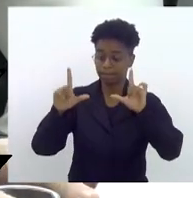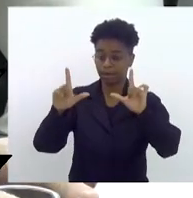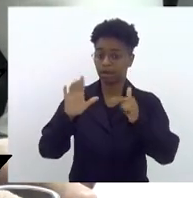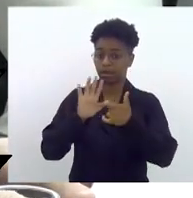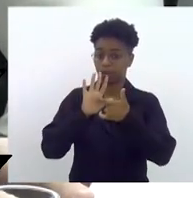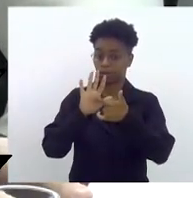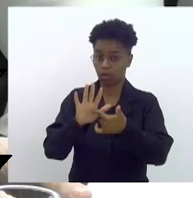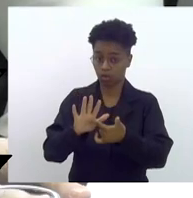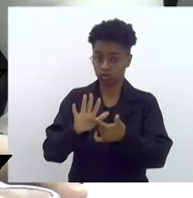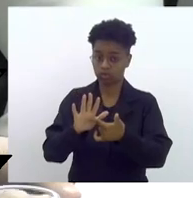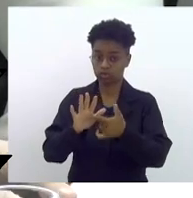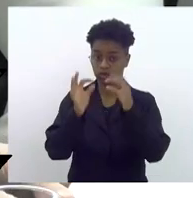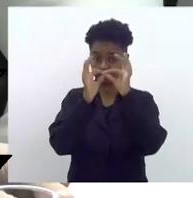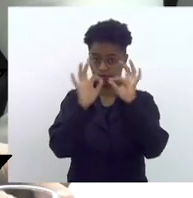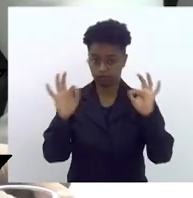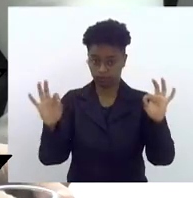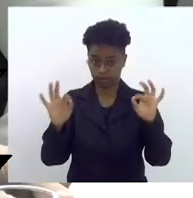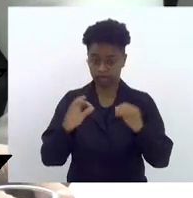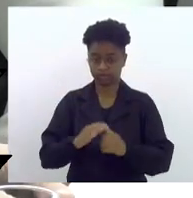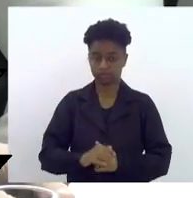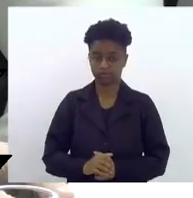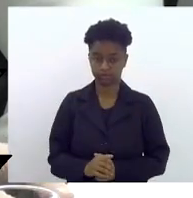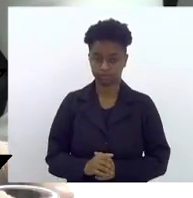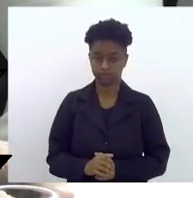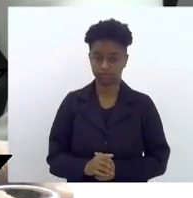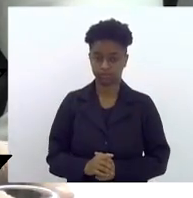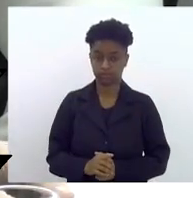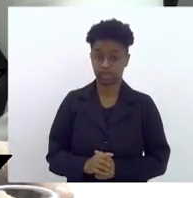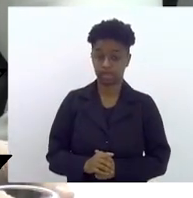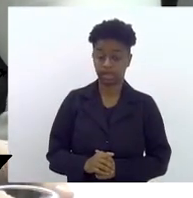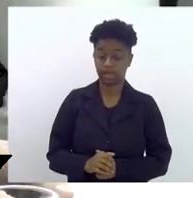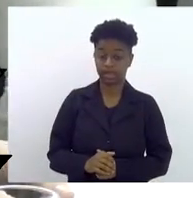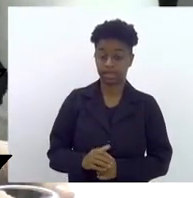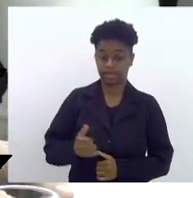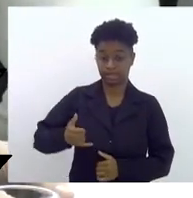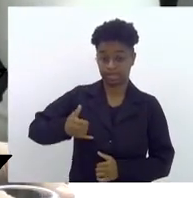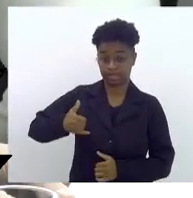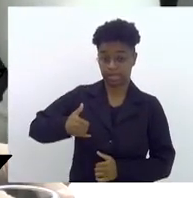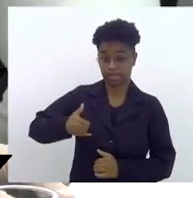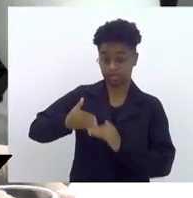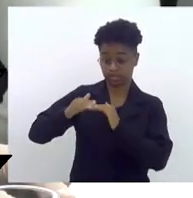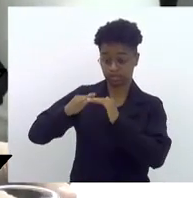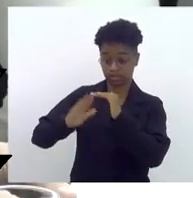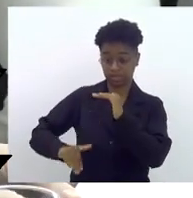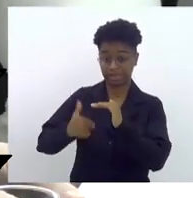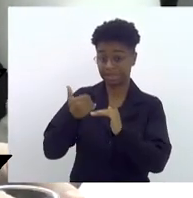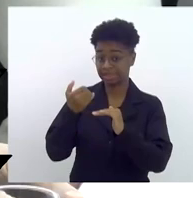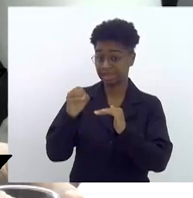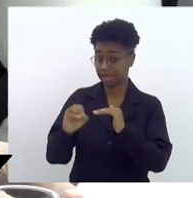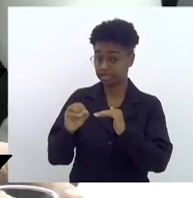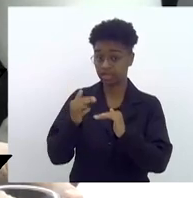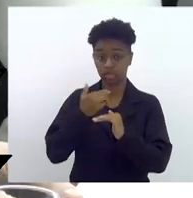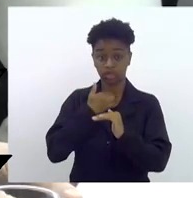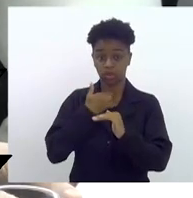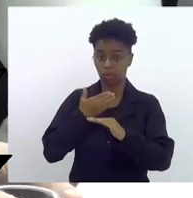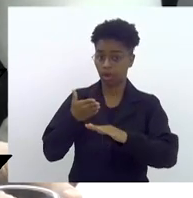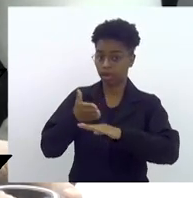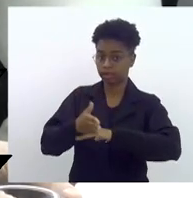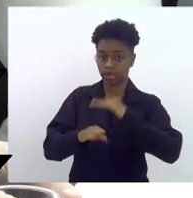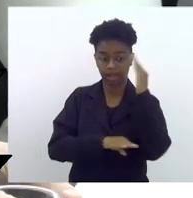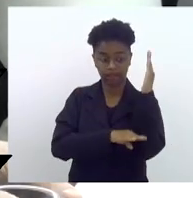constar a seguinte informação os menores de 10 anos não pode andar de